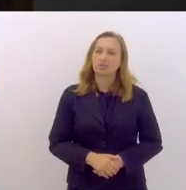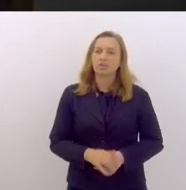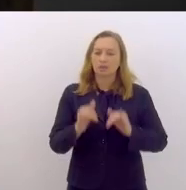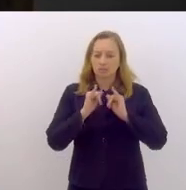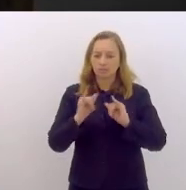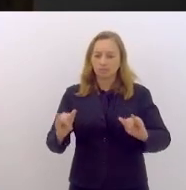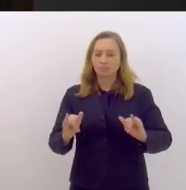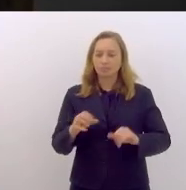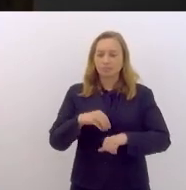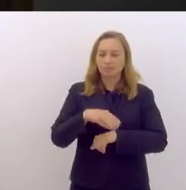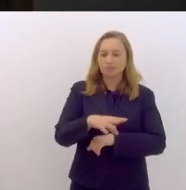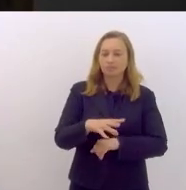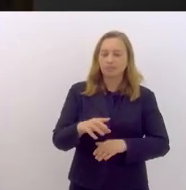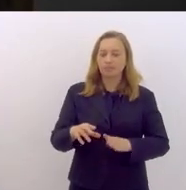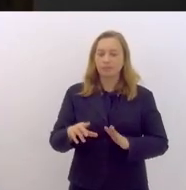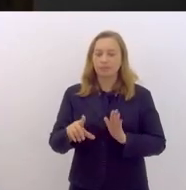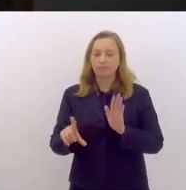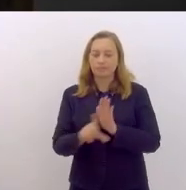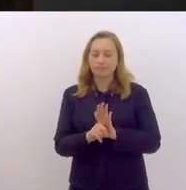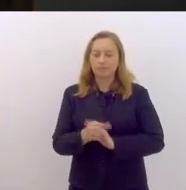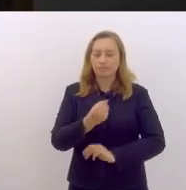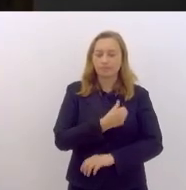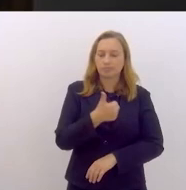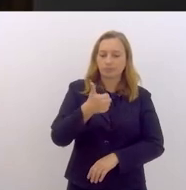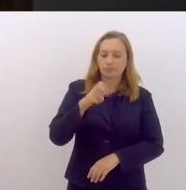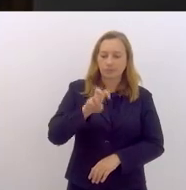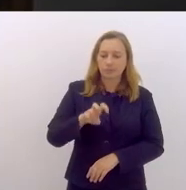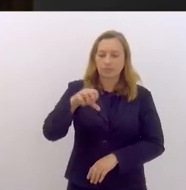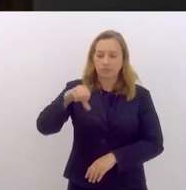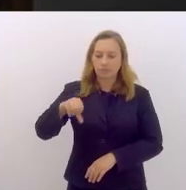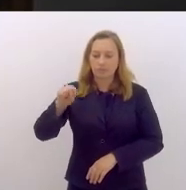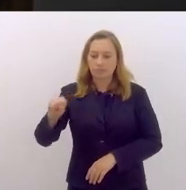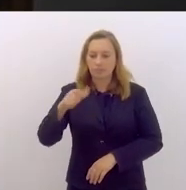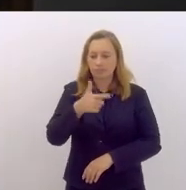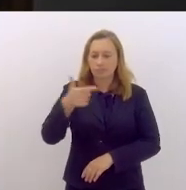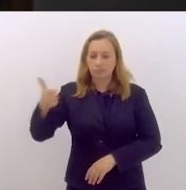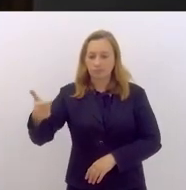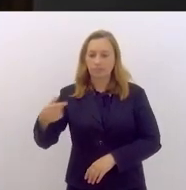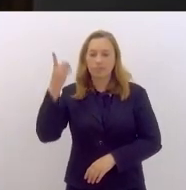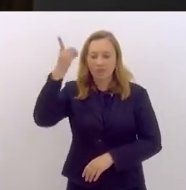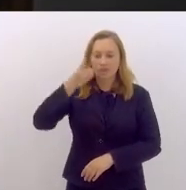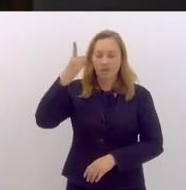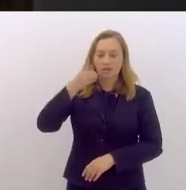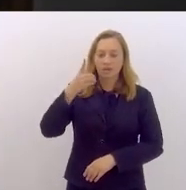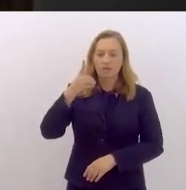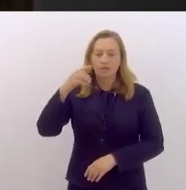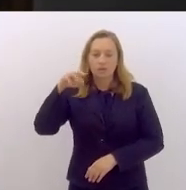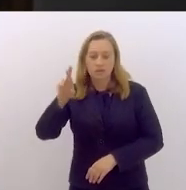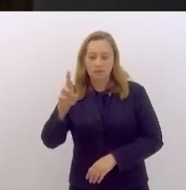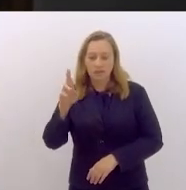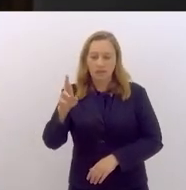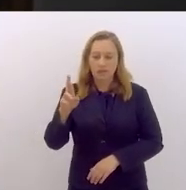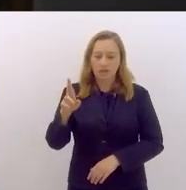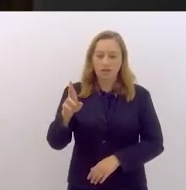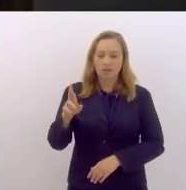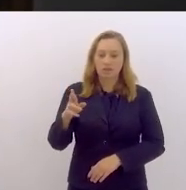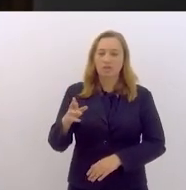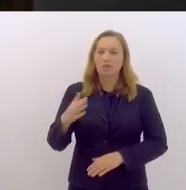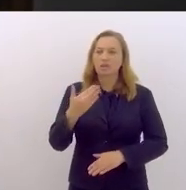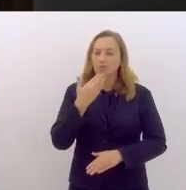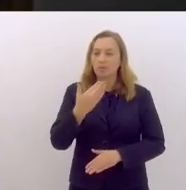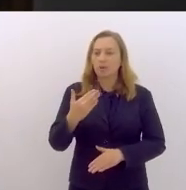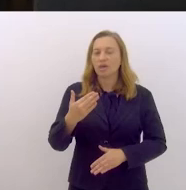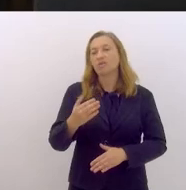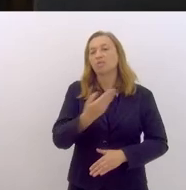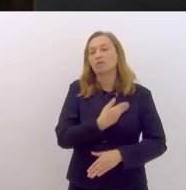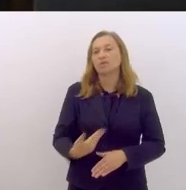Anuncio indicação legislativa no número 598 de 2022, de autoria do deputado Rosenberg Reis, que solicita ao excelentíssimo senhor